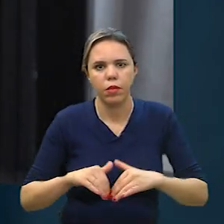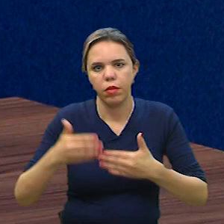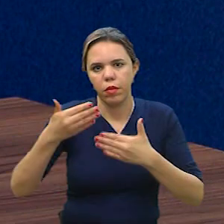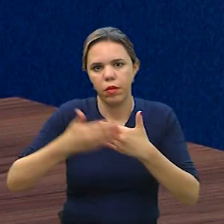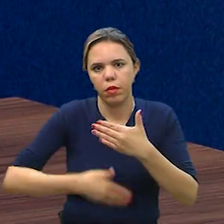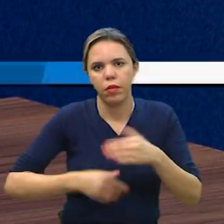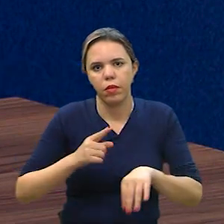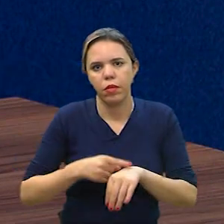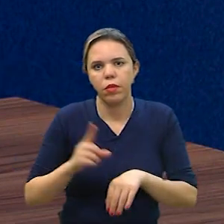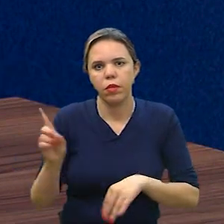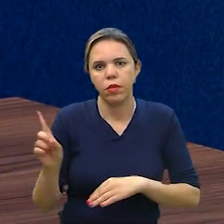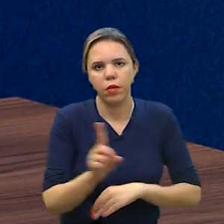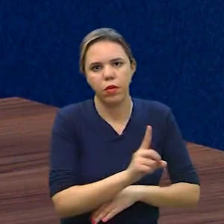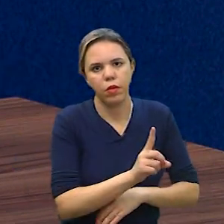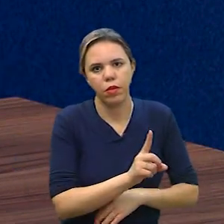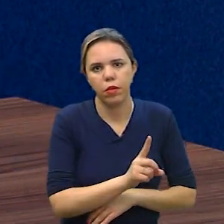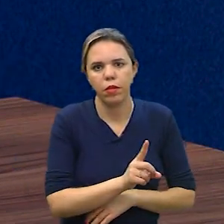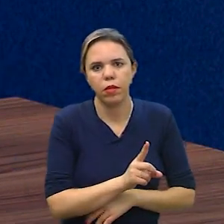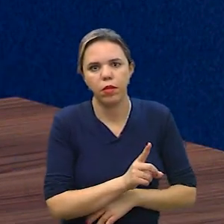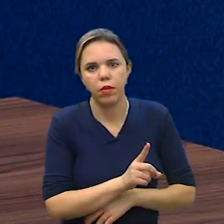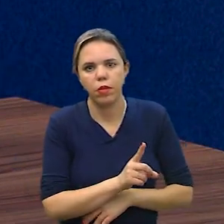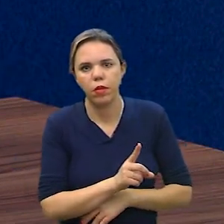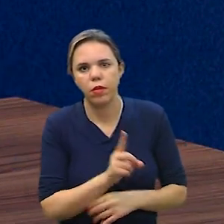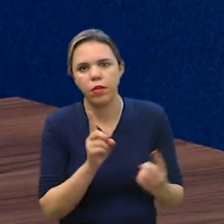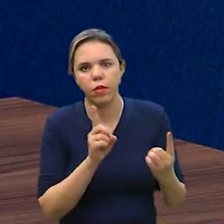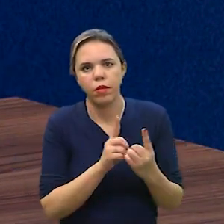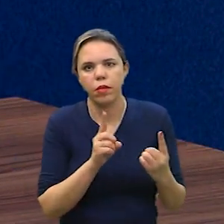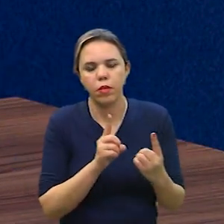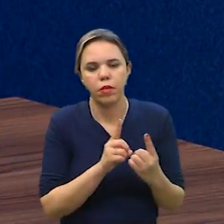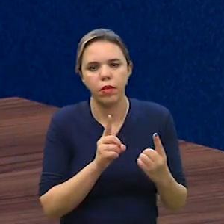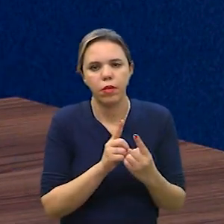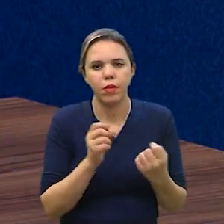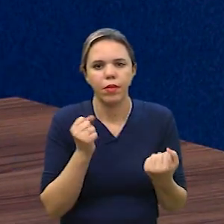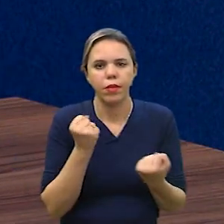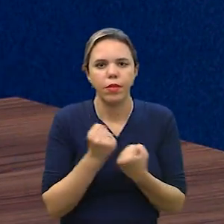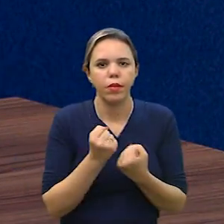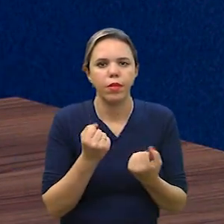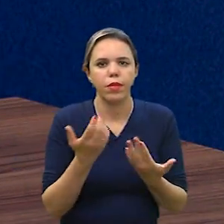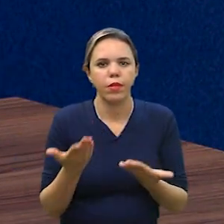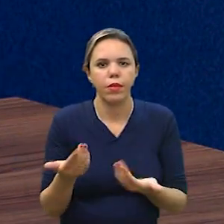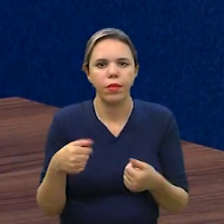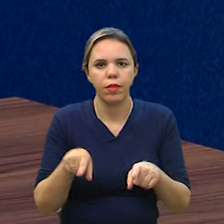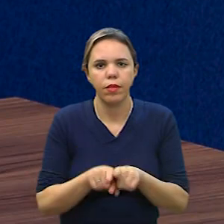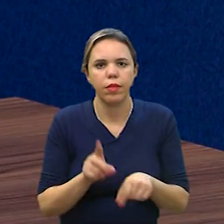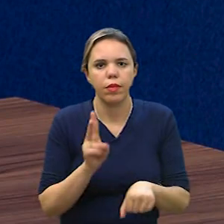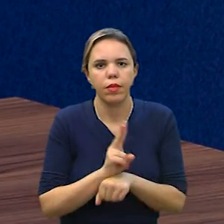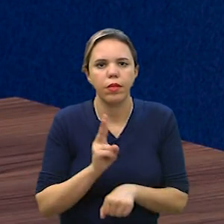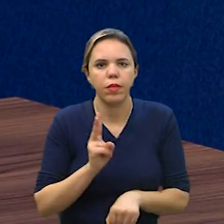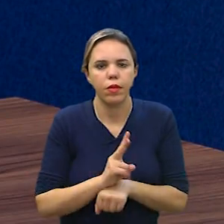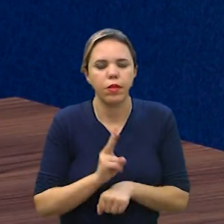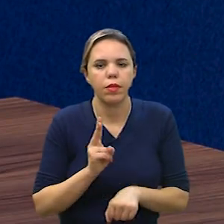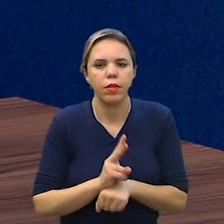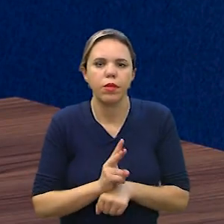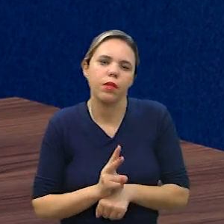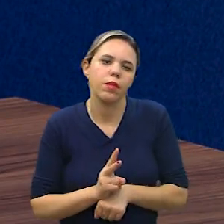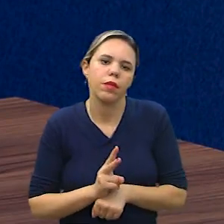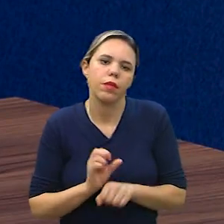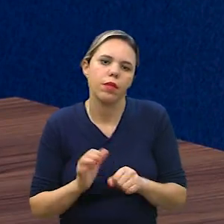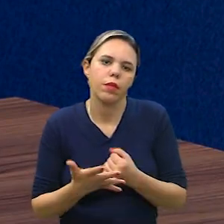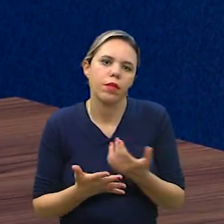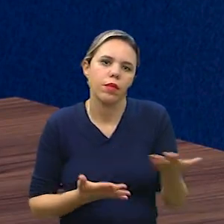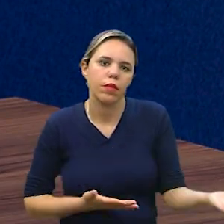divisória, então desde o momento que a pessoa chega, além dessa recepção acolhedora, tem também os cuidados com